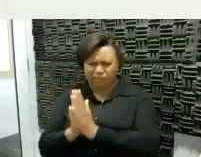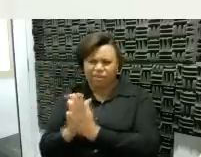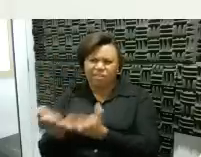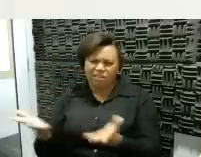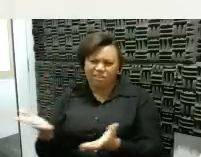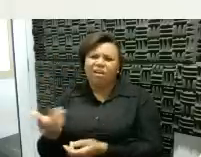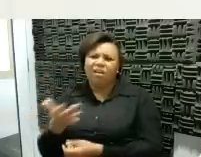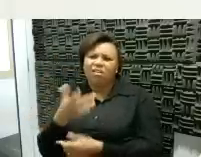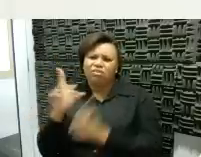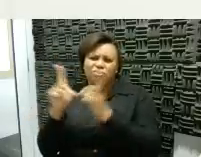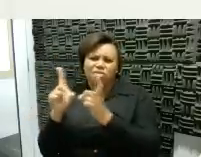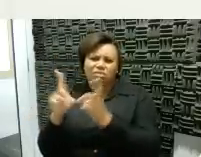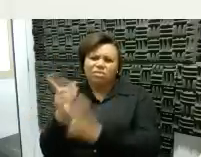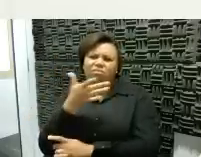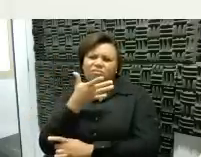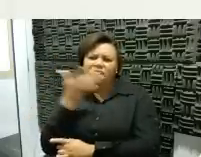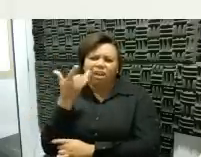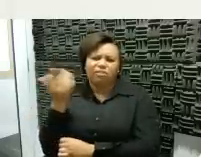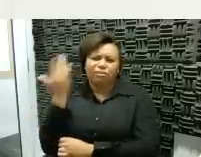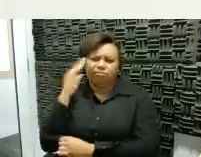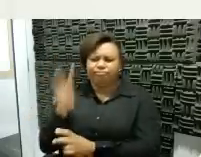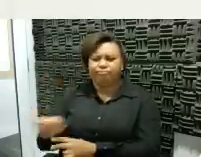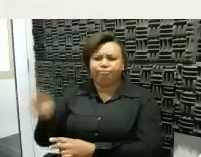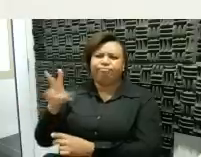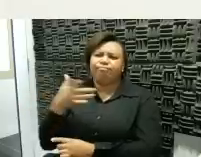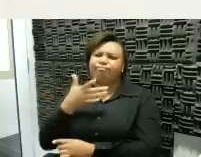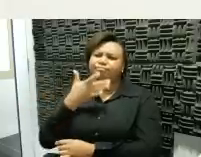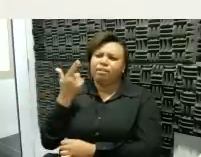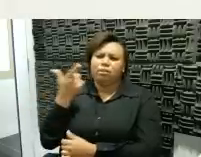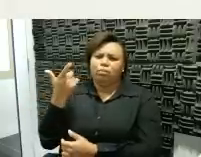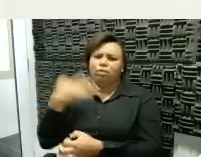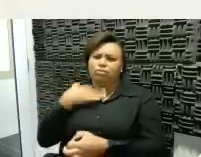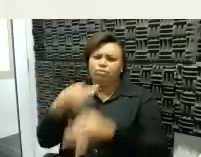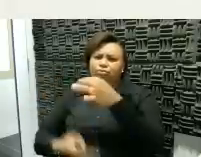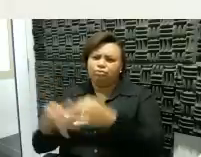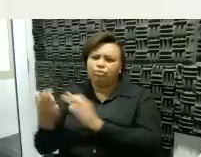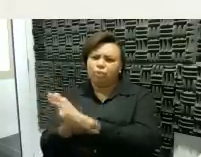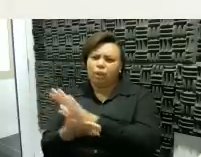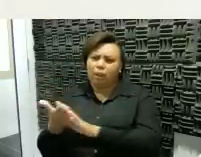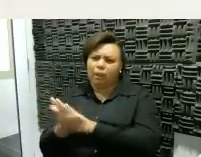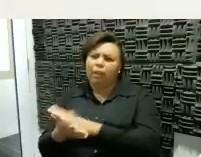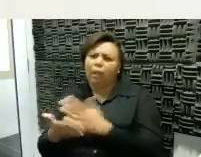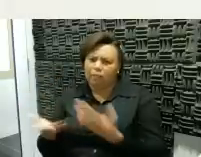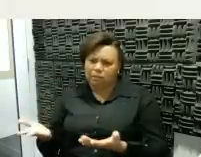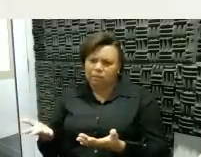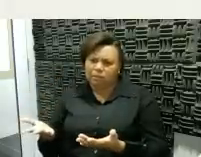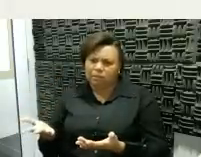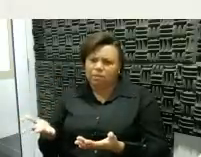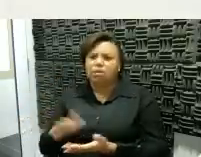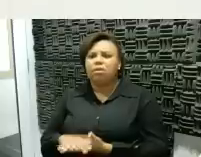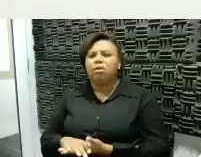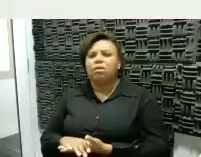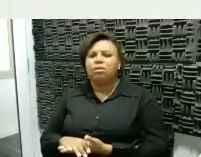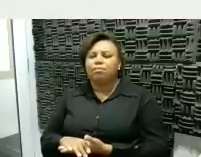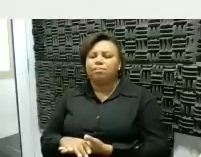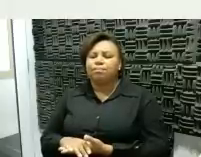entender que de Justiça essa provinha aqui não teve é nada né Eh Ou seja do que